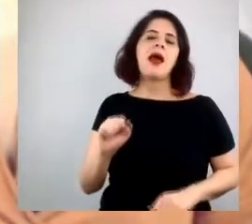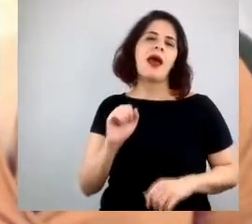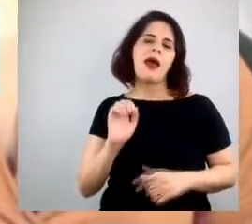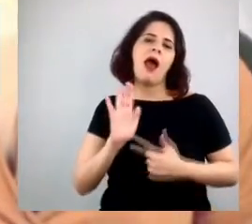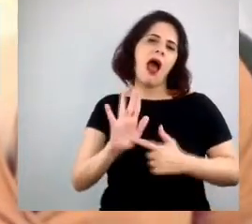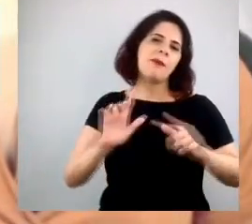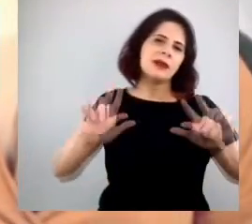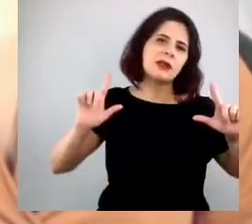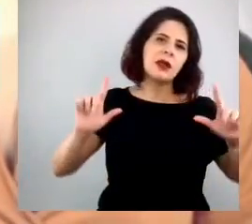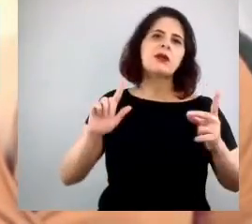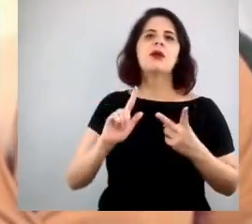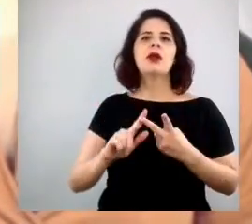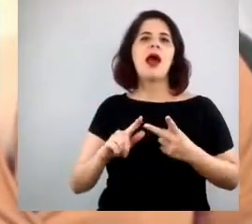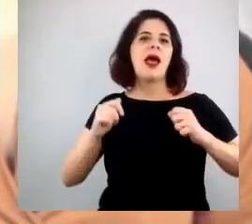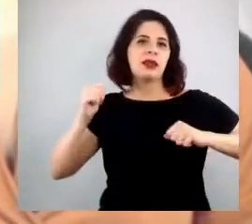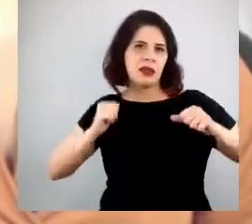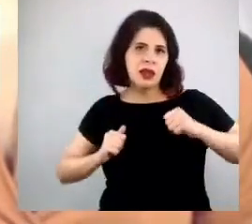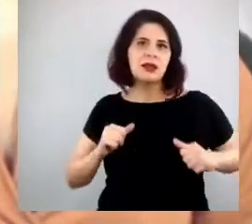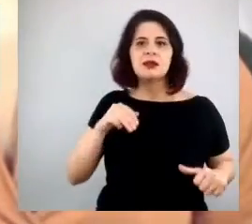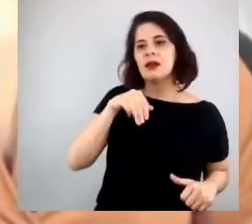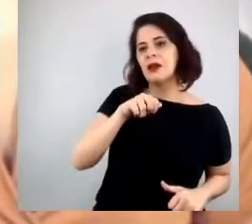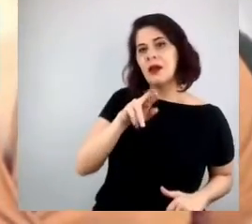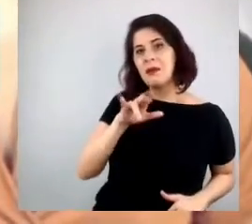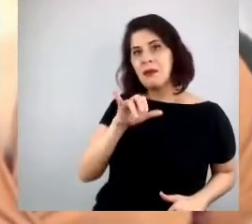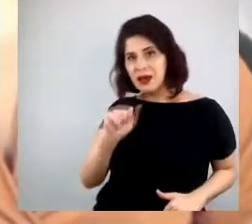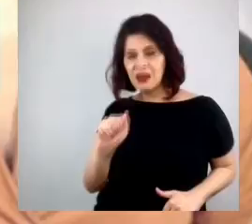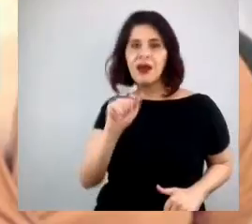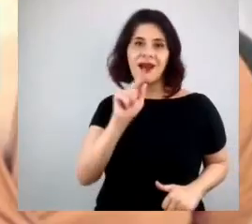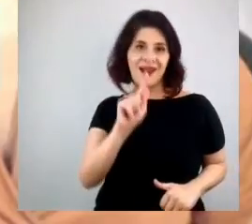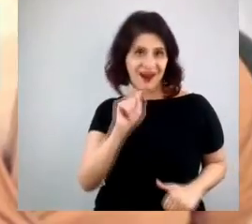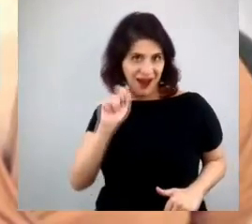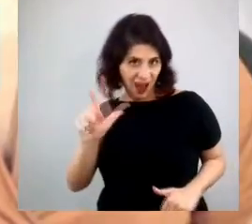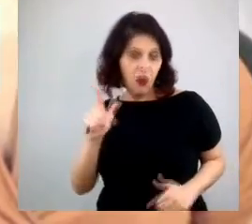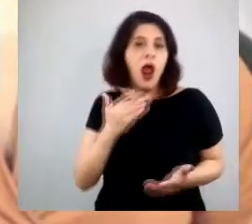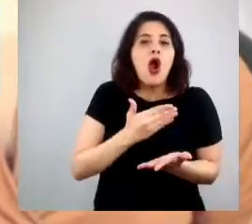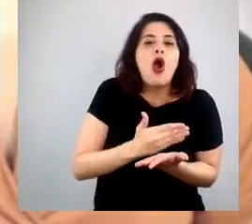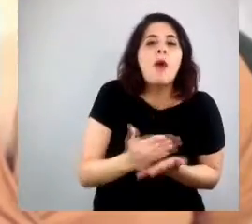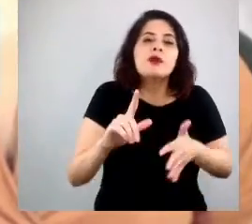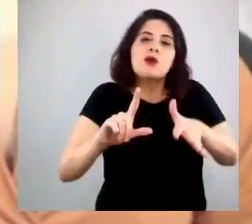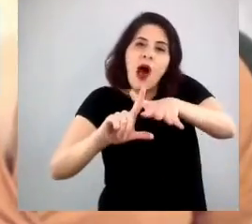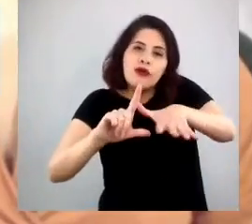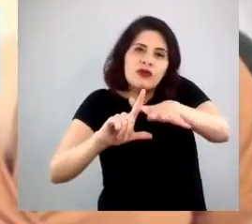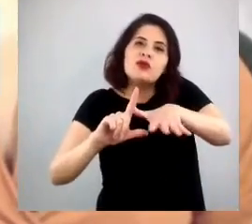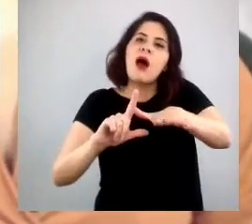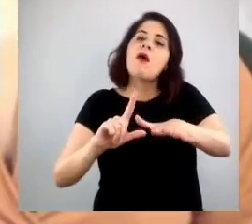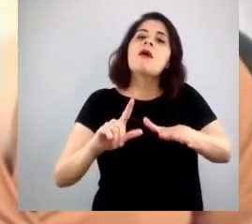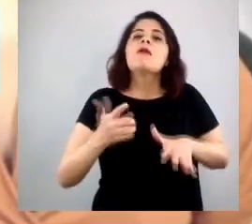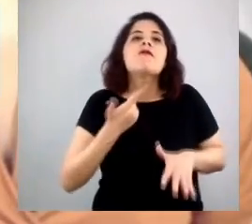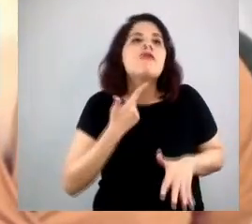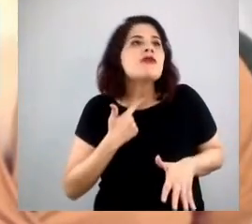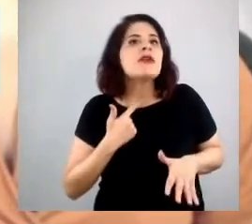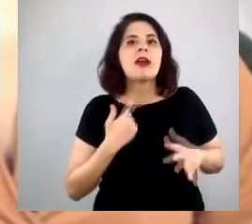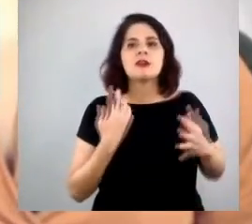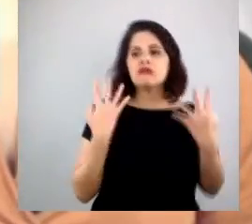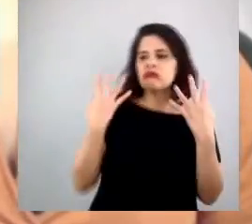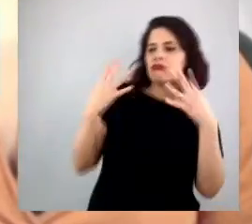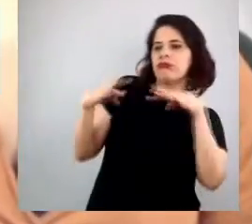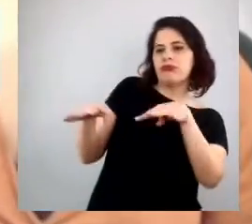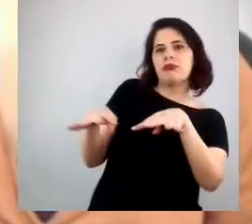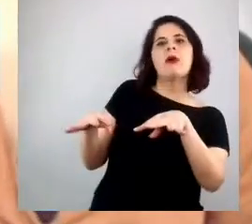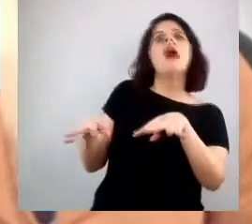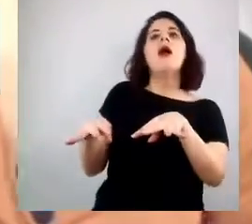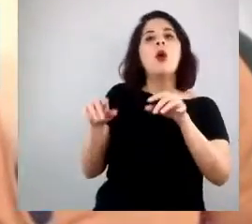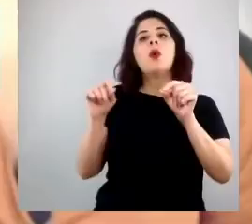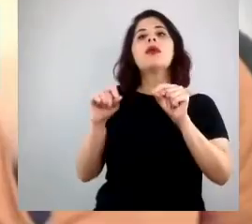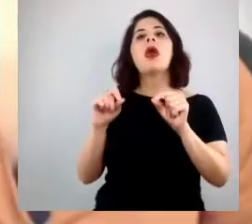Maria Gal, iniciou a sua trajetória no audiovisual, em busca de mais visibilidade às narrativas apagadas e